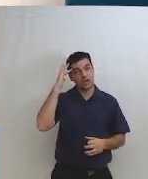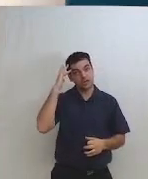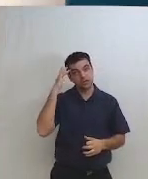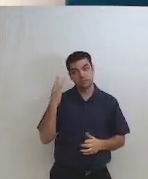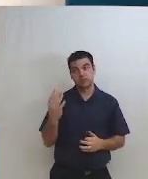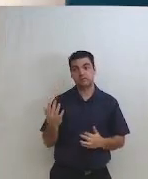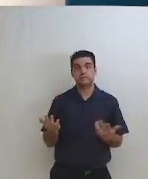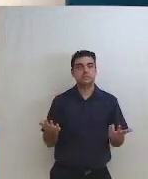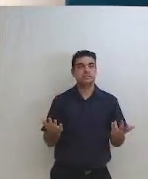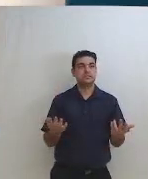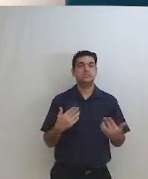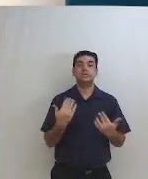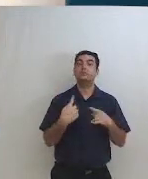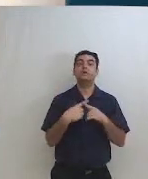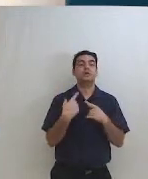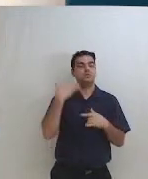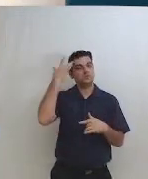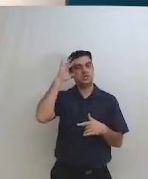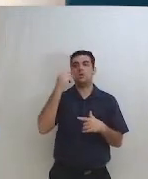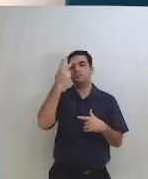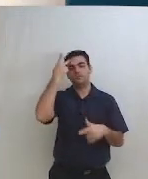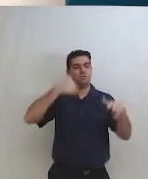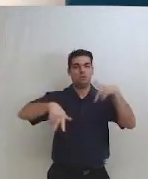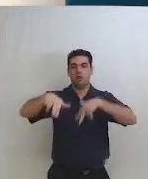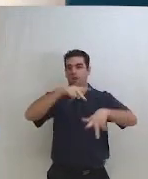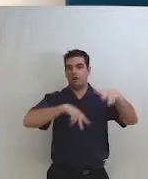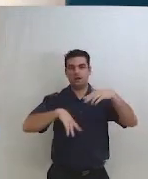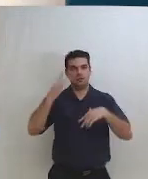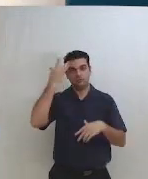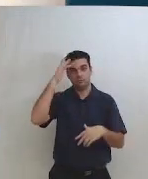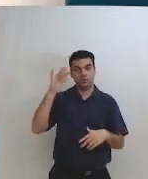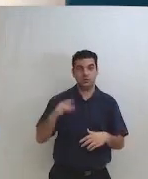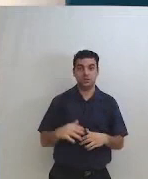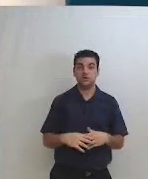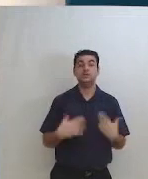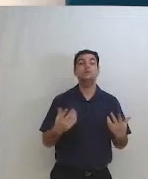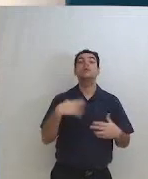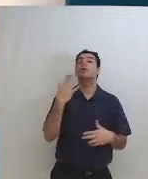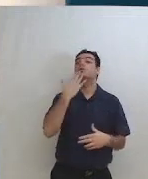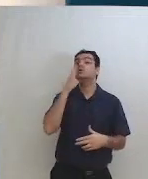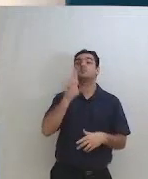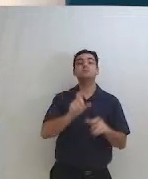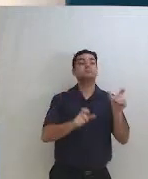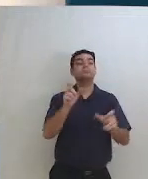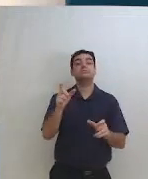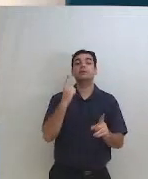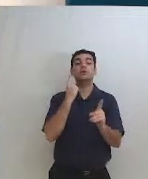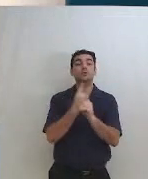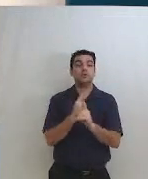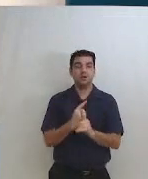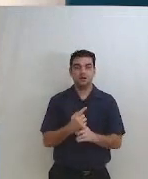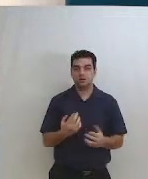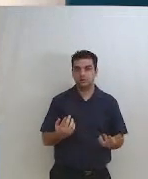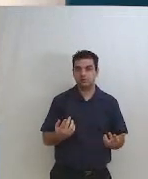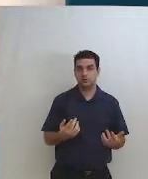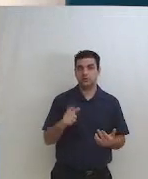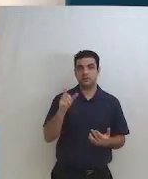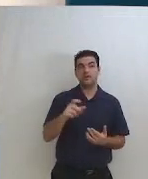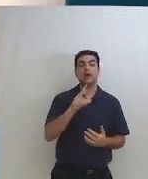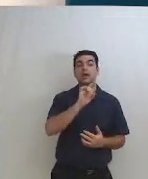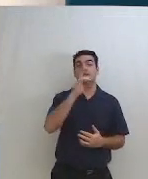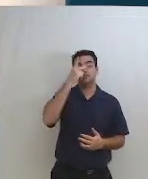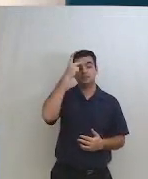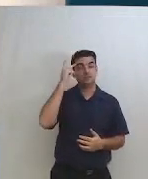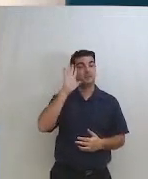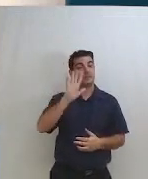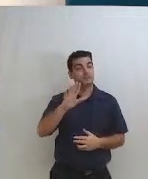que circularam no local dos fatos, e a identificação dos usuários é capaz de solucionar a identidade das pessoas. E é adequado ao